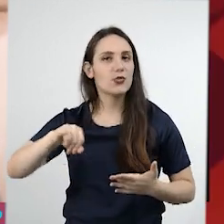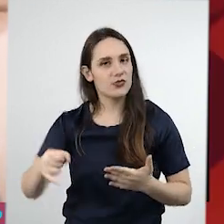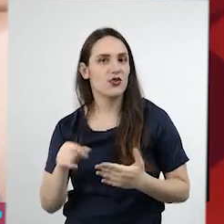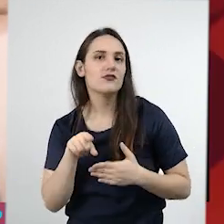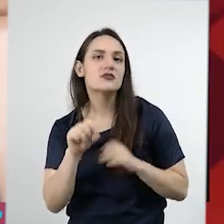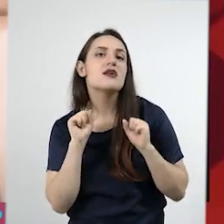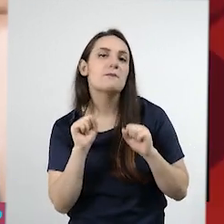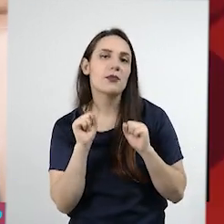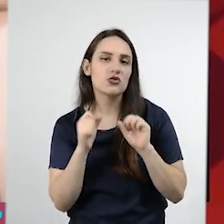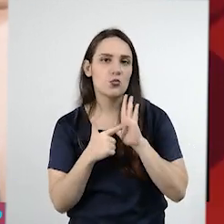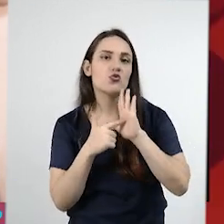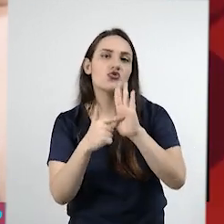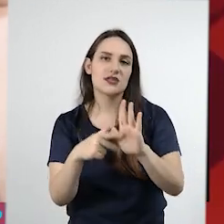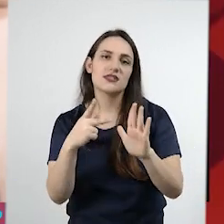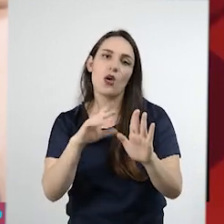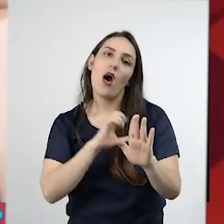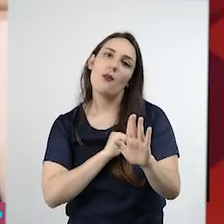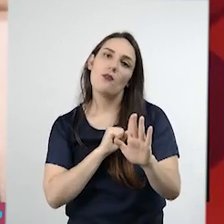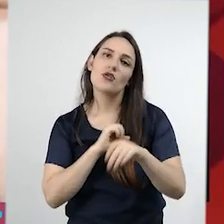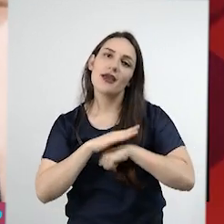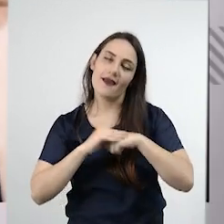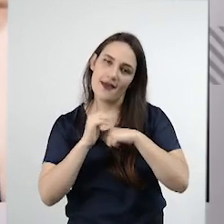estar fazendo. Até eu vi